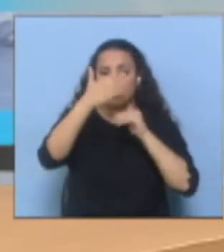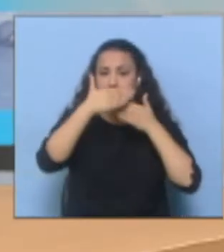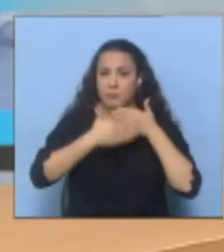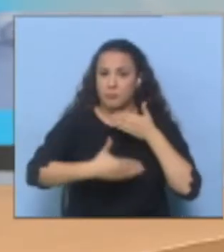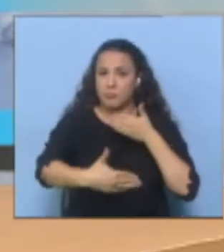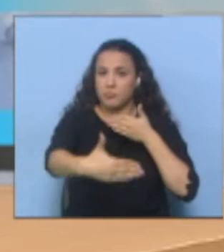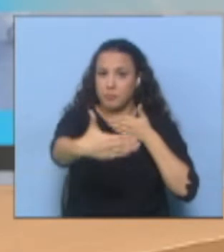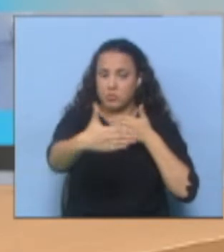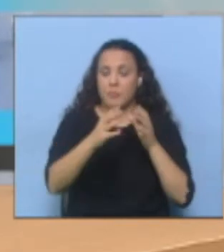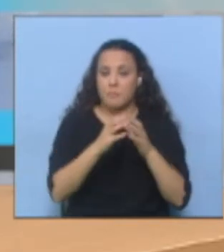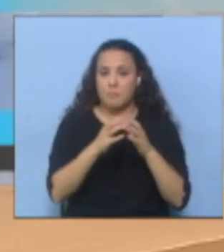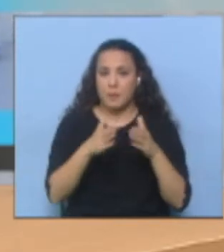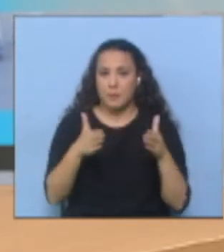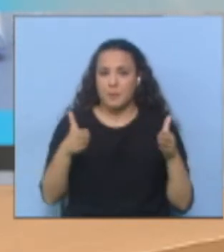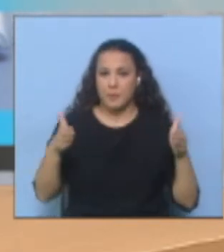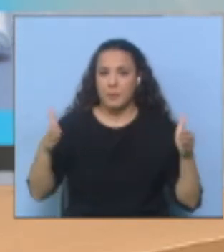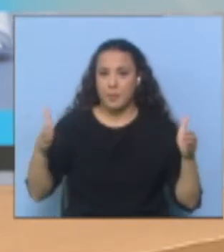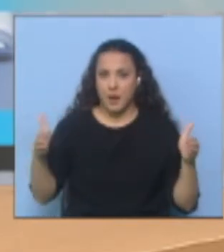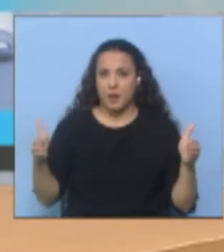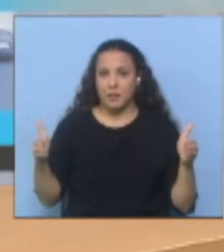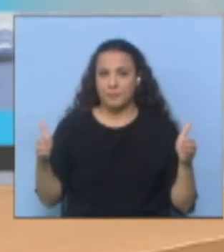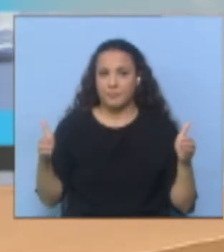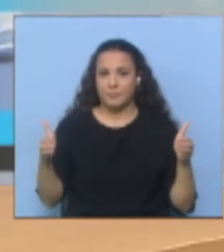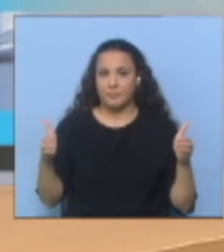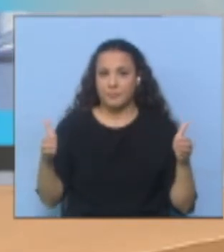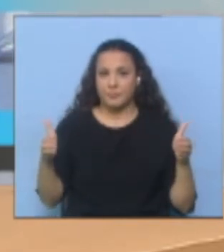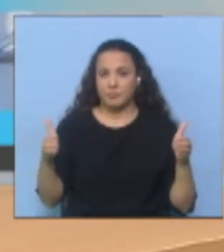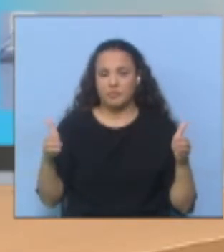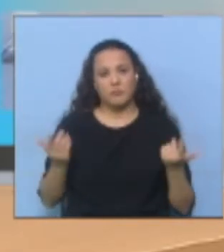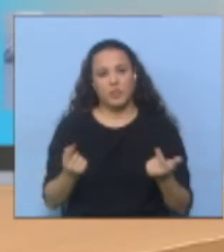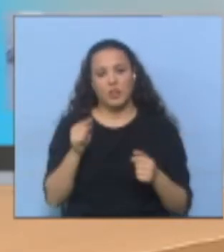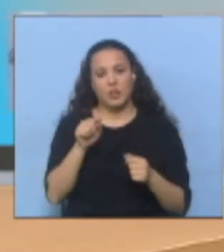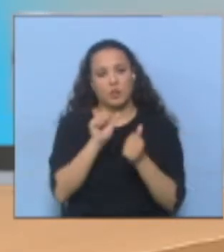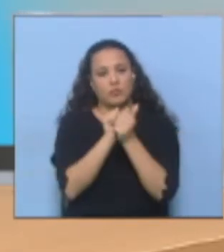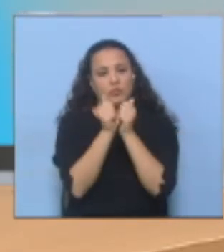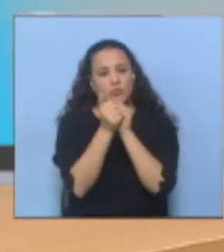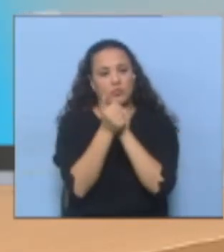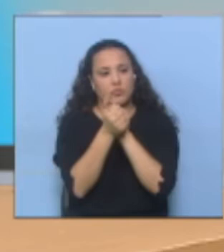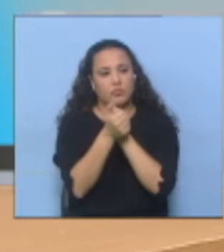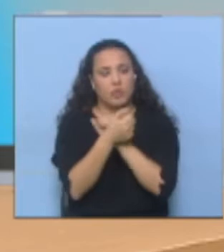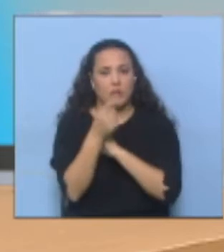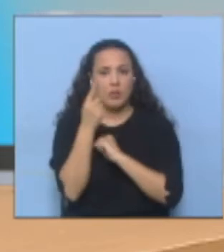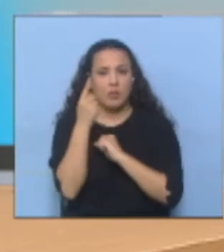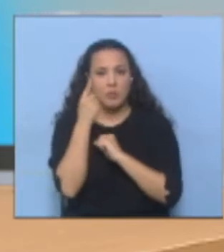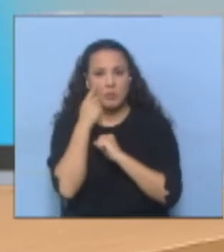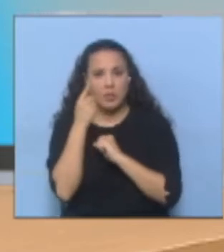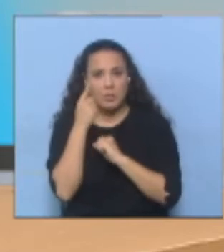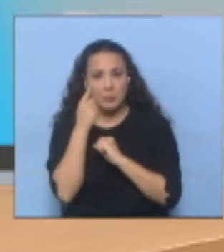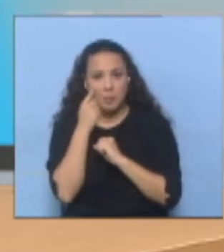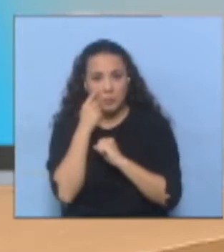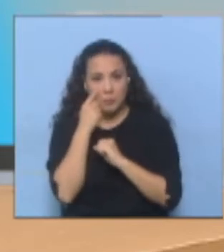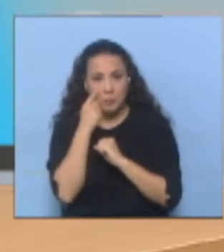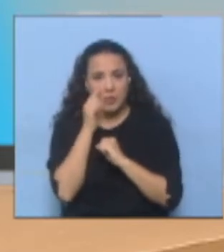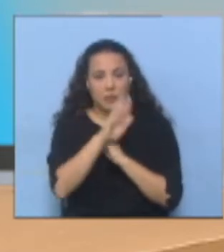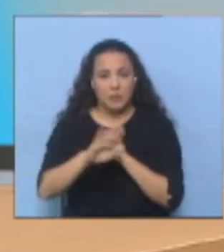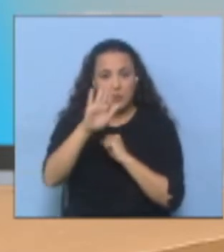aumentando a sua dimensão, foi se tornando reconhecido e conhecido internacionalmente